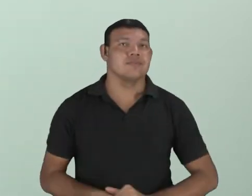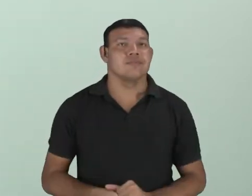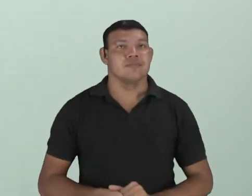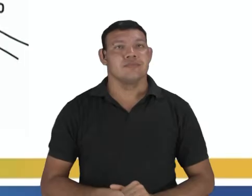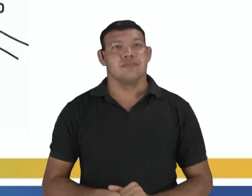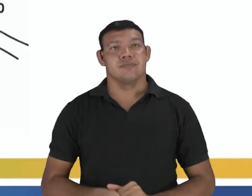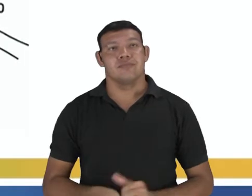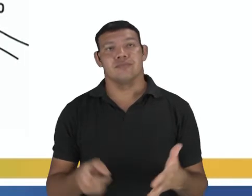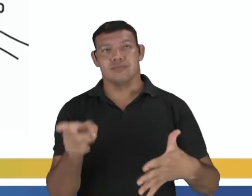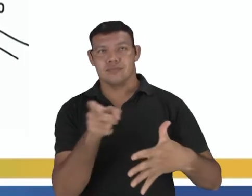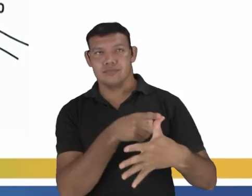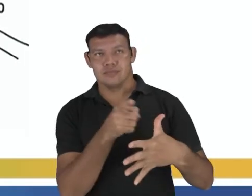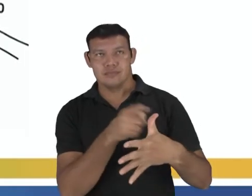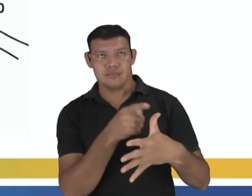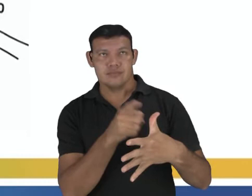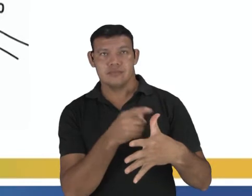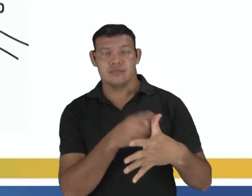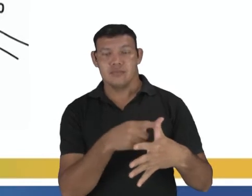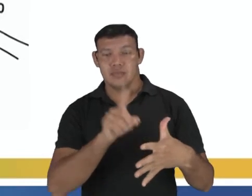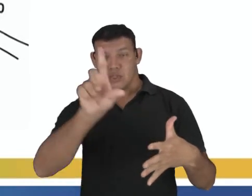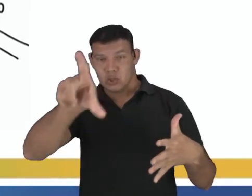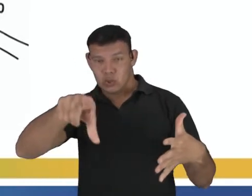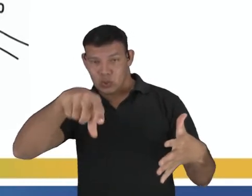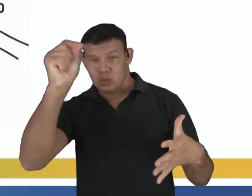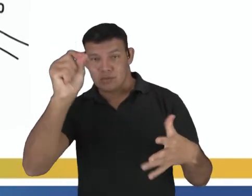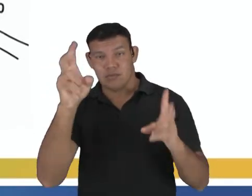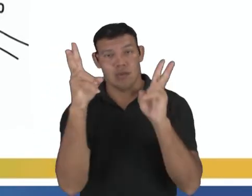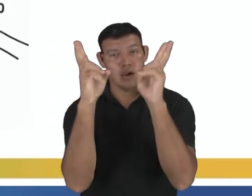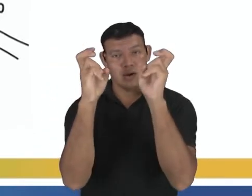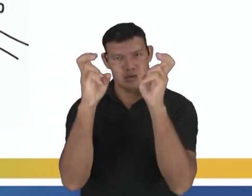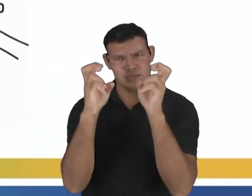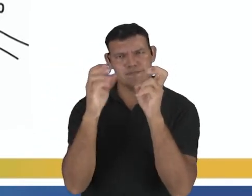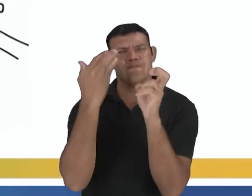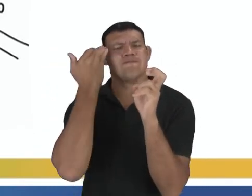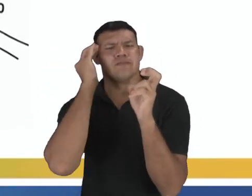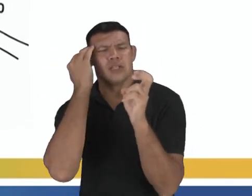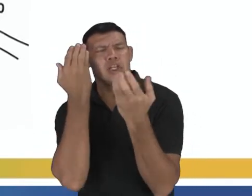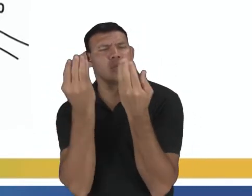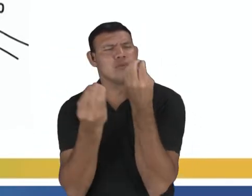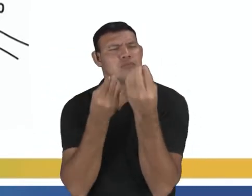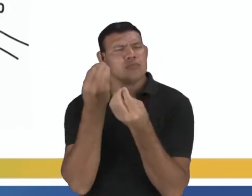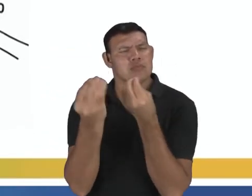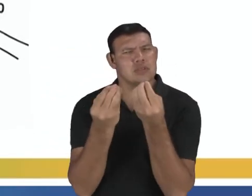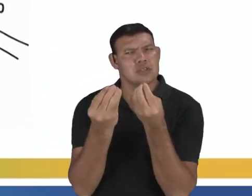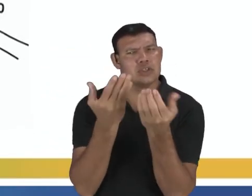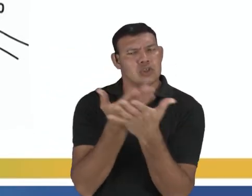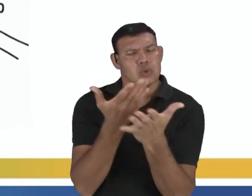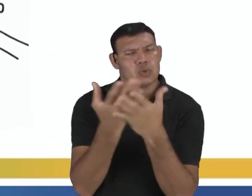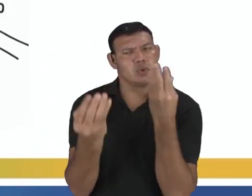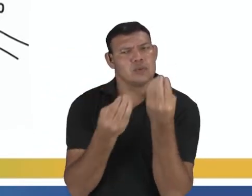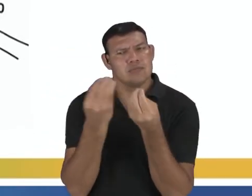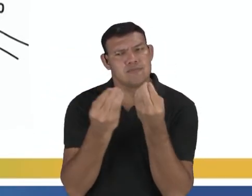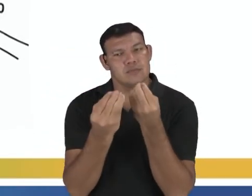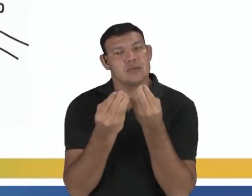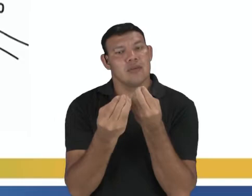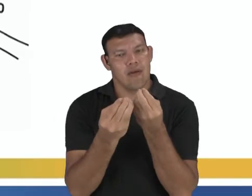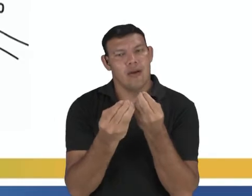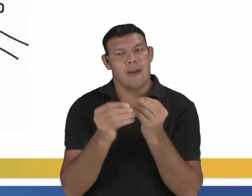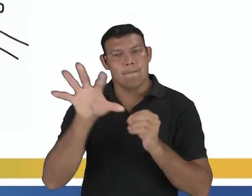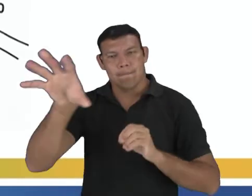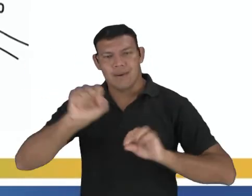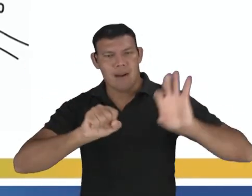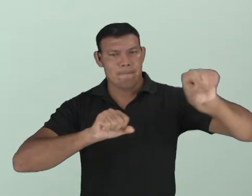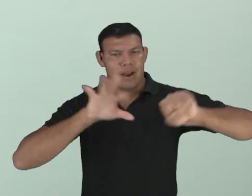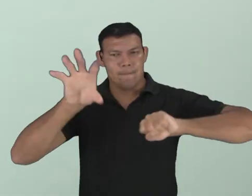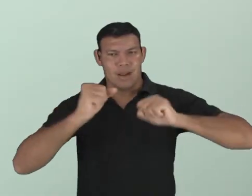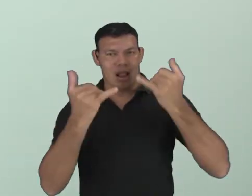O primeiro passo seria escolher um assunto e entender como estudá-lo. Então, o primeiro é juntar informação das